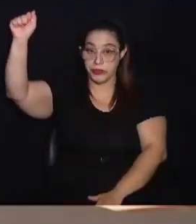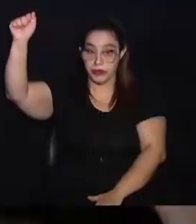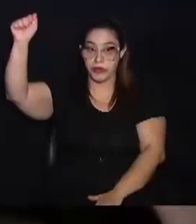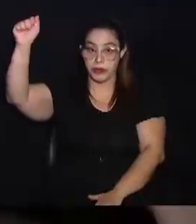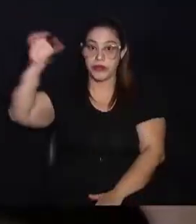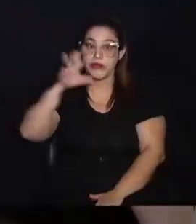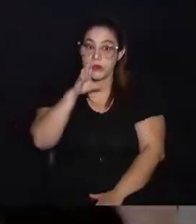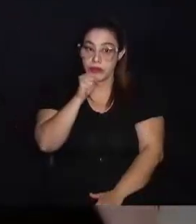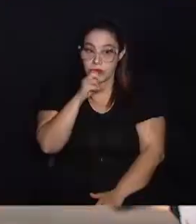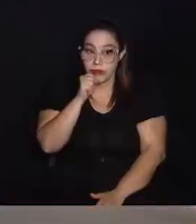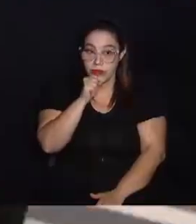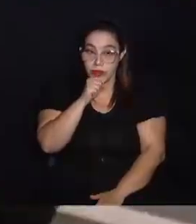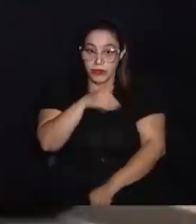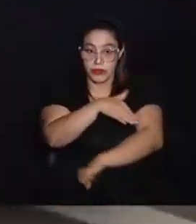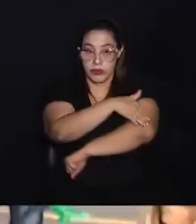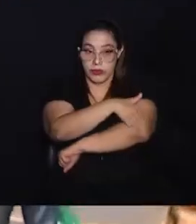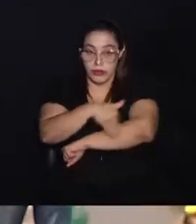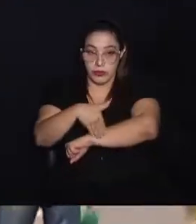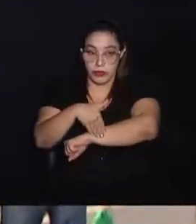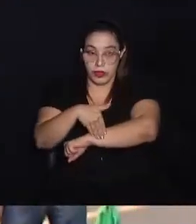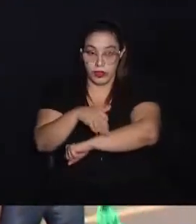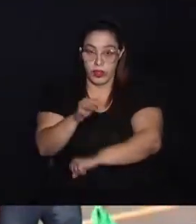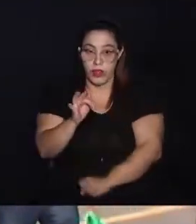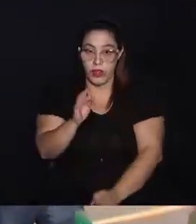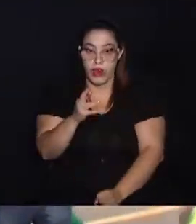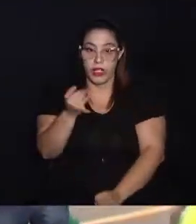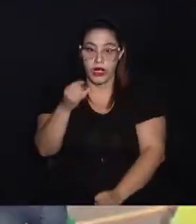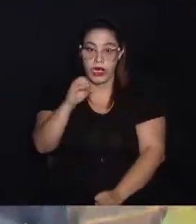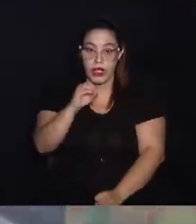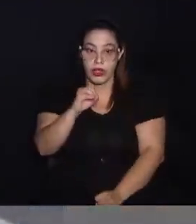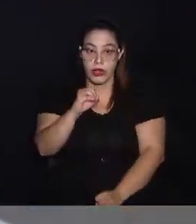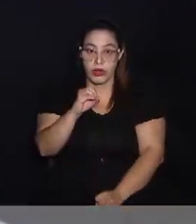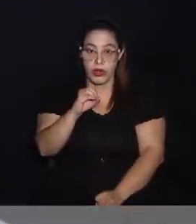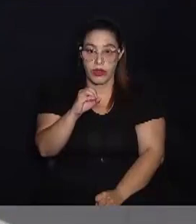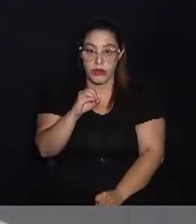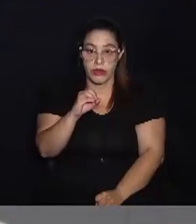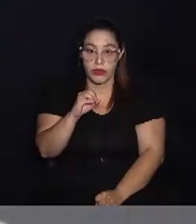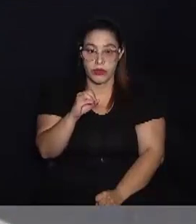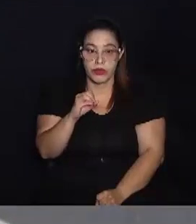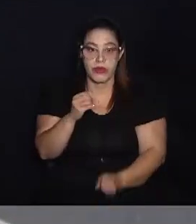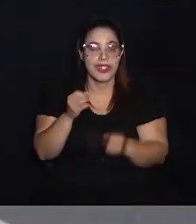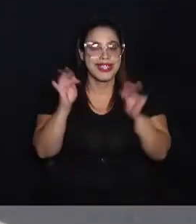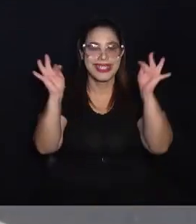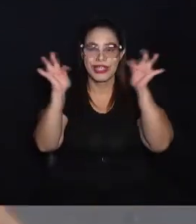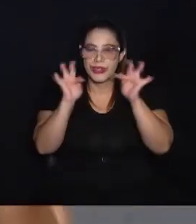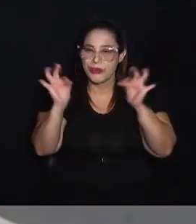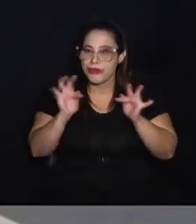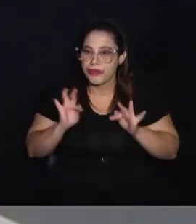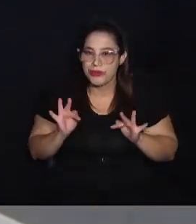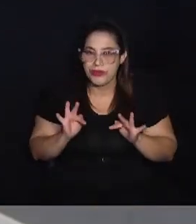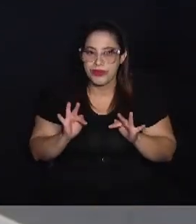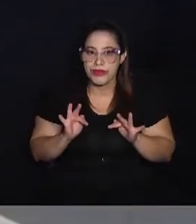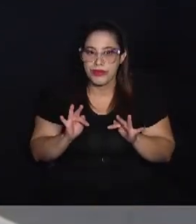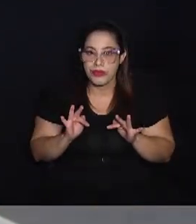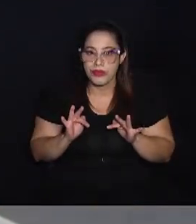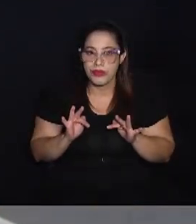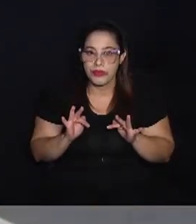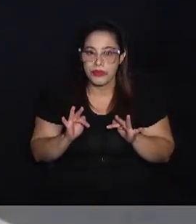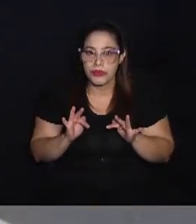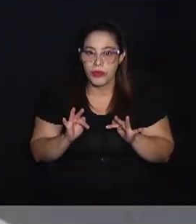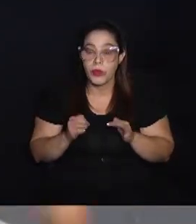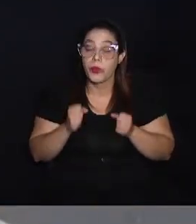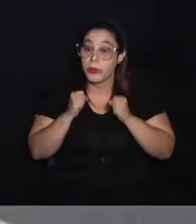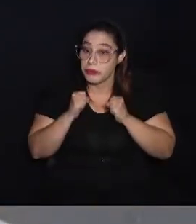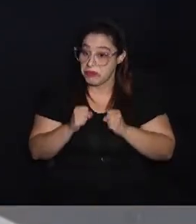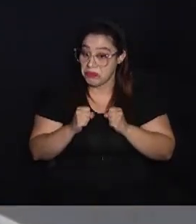último sábado, a Avenida Francisco Glicério ficou tomada pelo público. A gente fica muito feliz porque Das também é um ato bandas, muito as